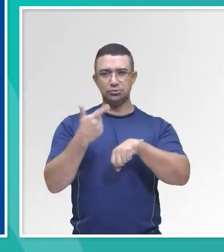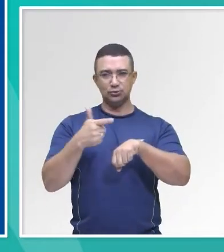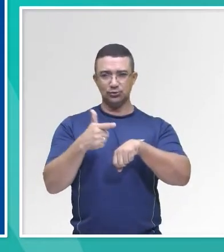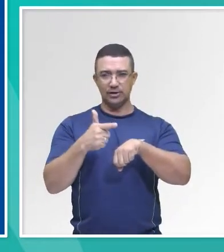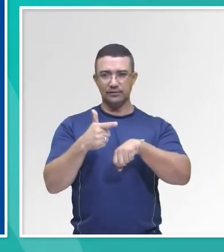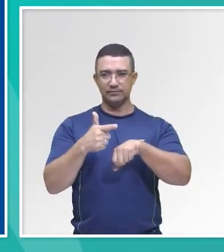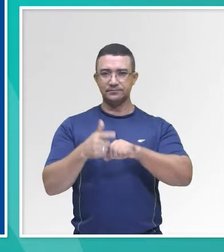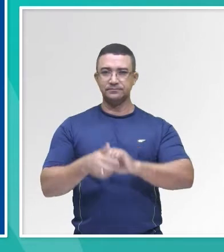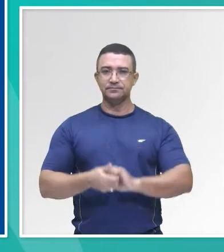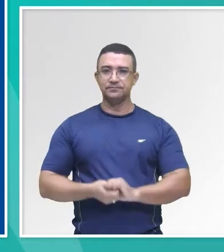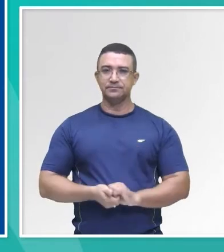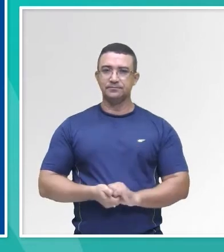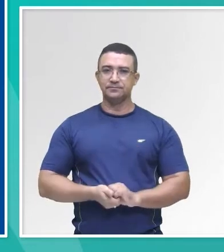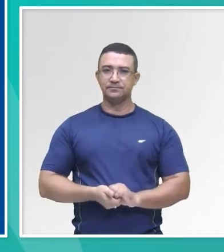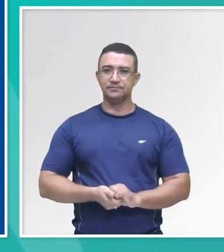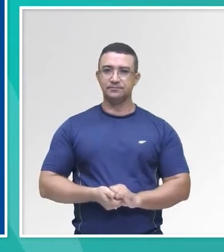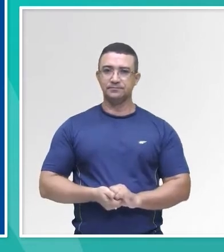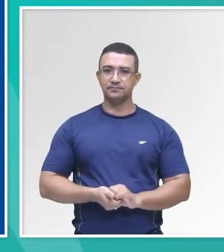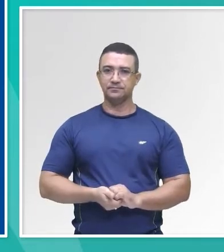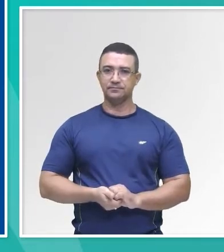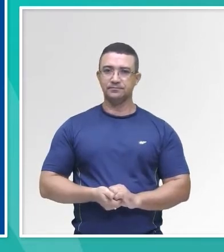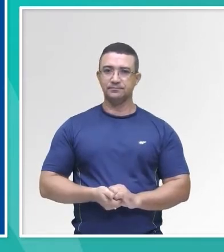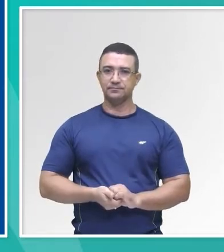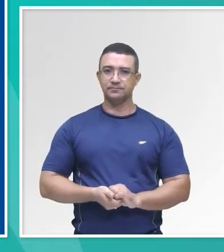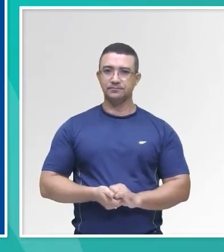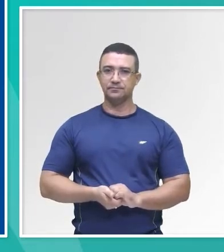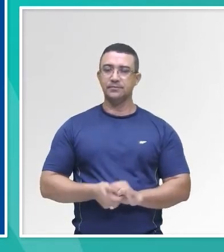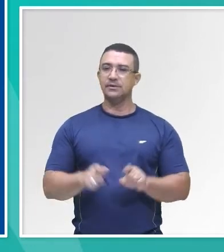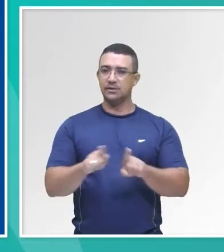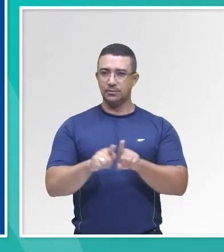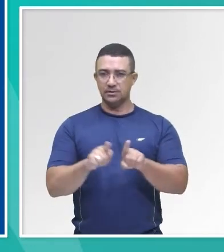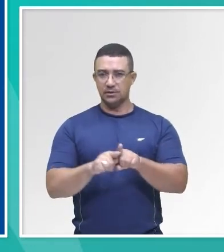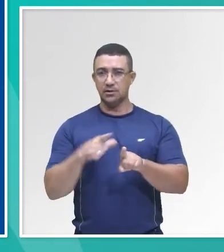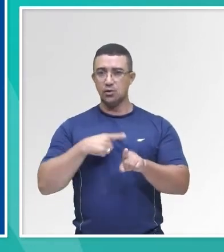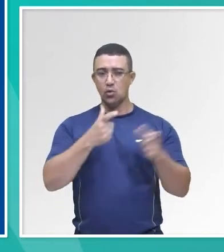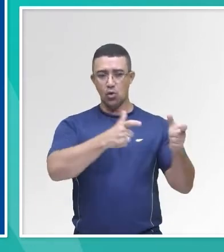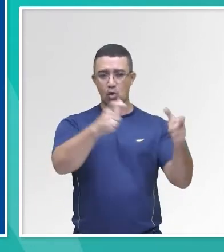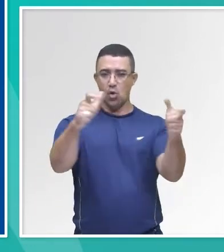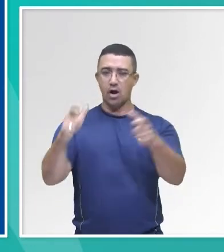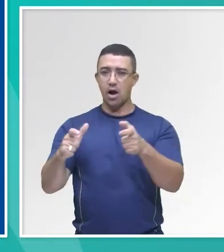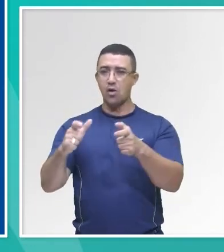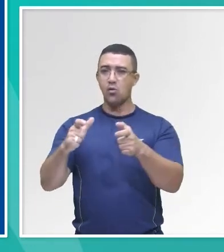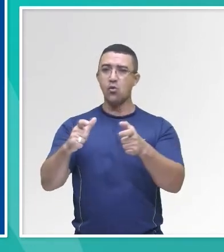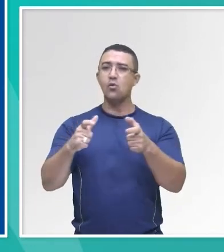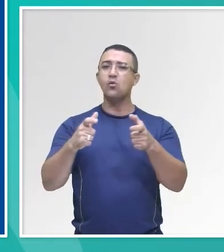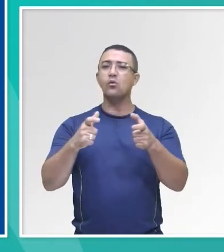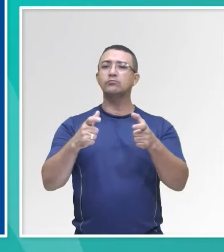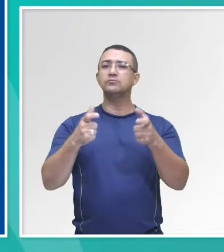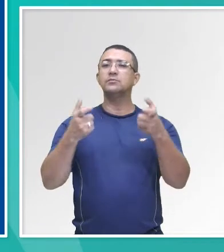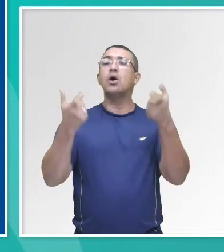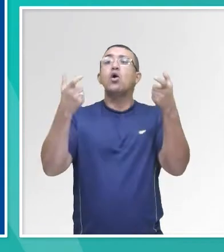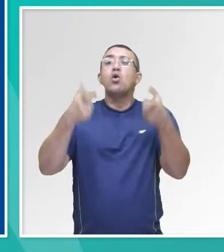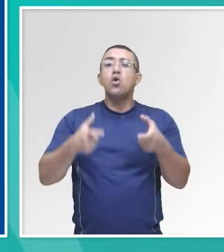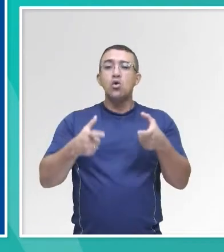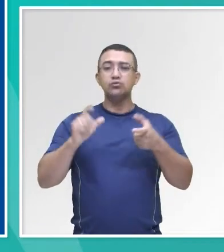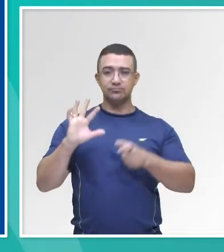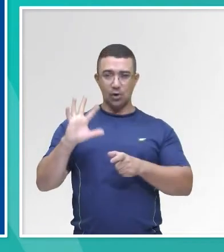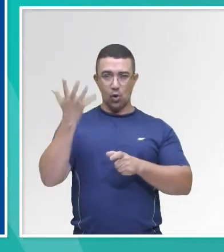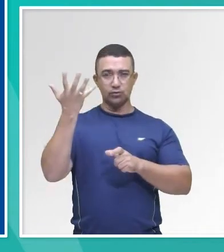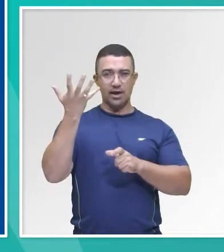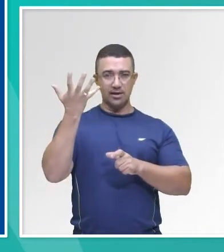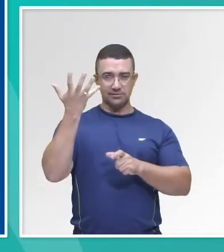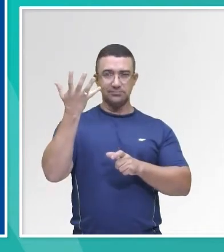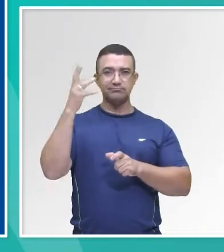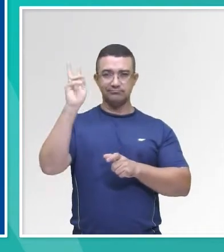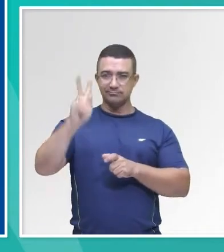ação, né? E ainda ao espaço, ou seja, o local onde ocorre essa história, e o